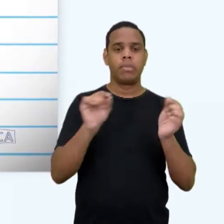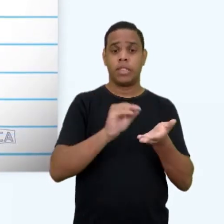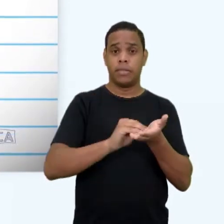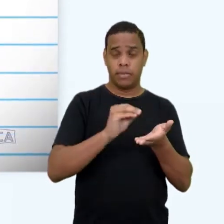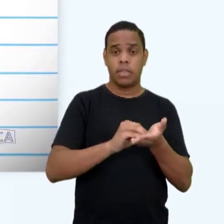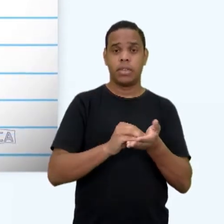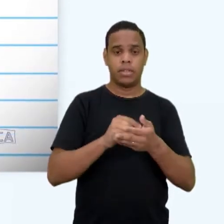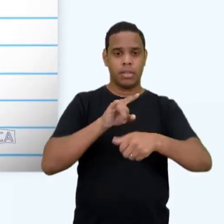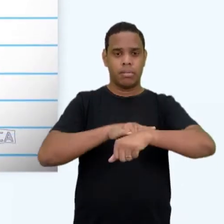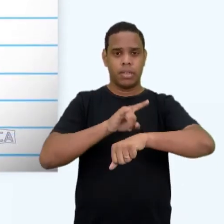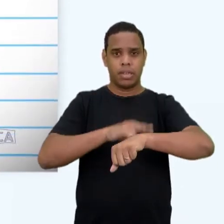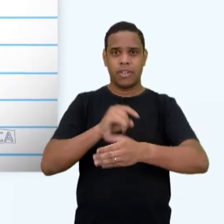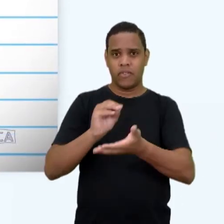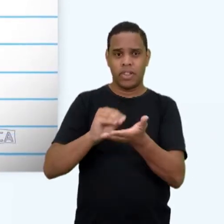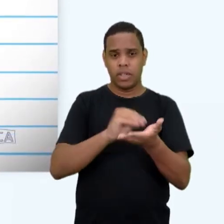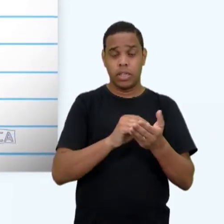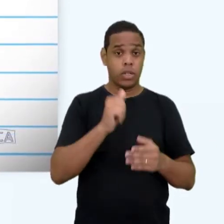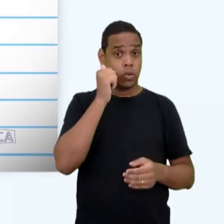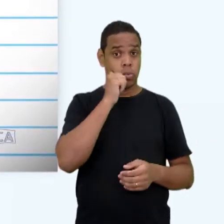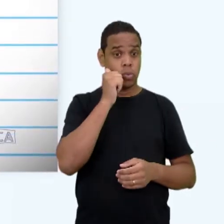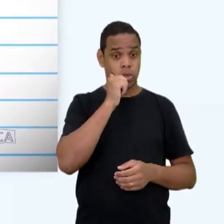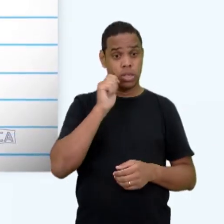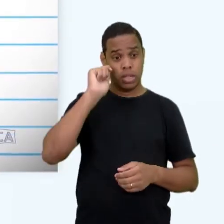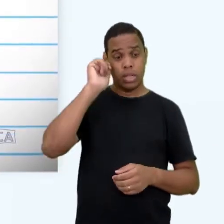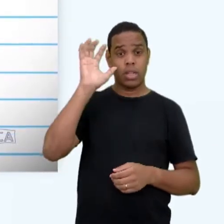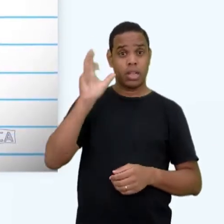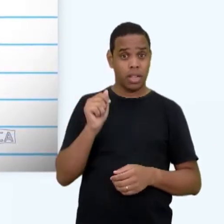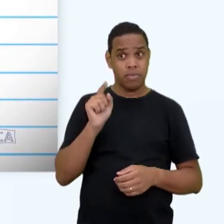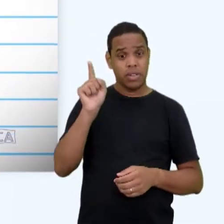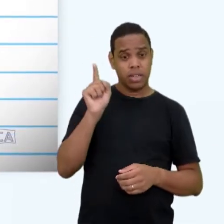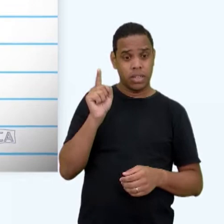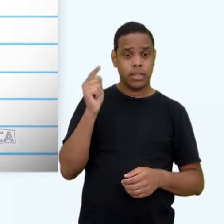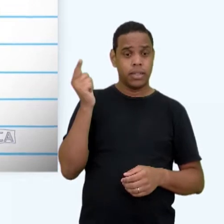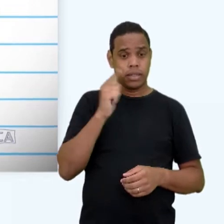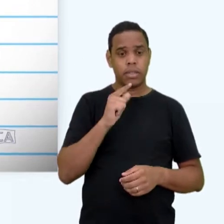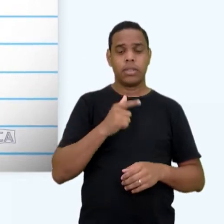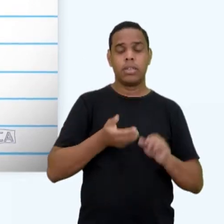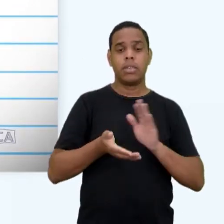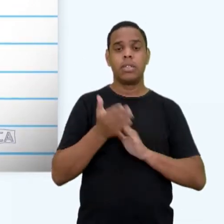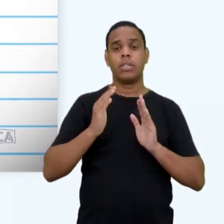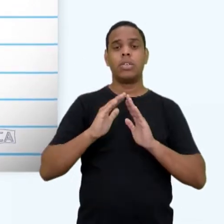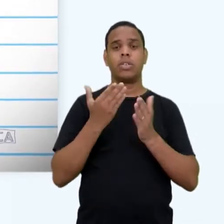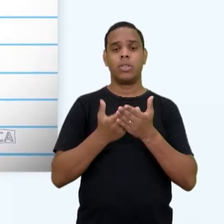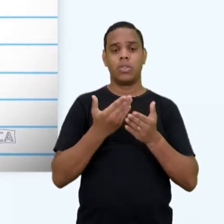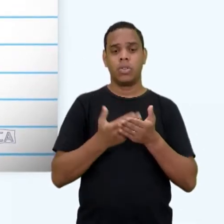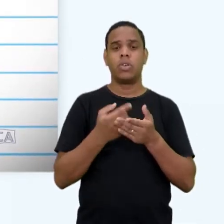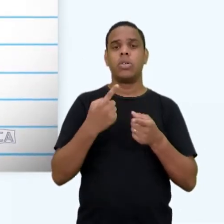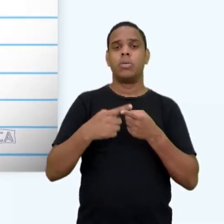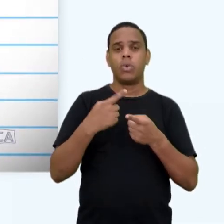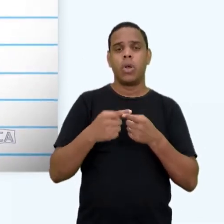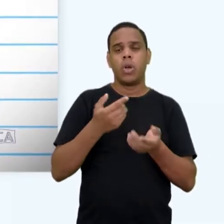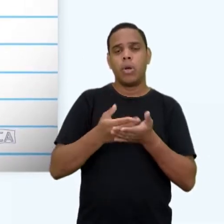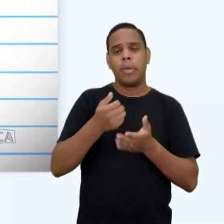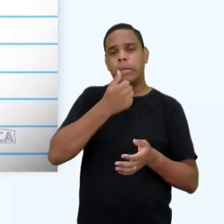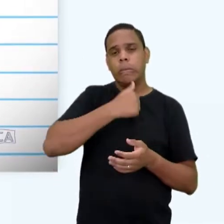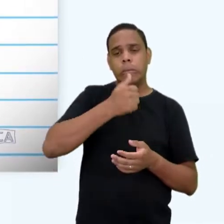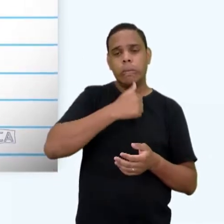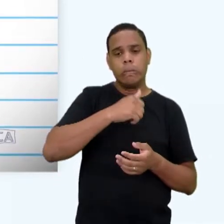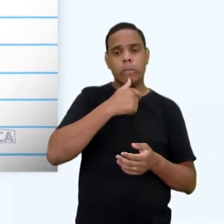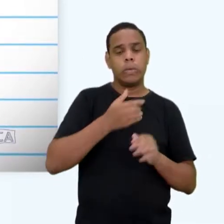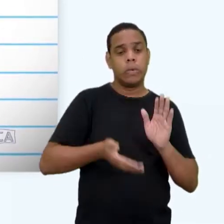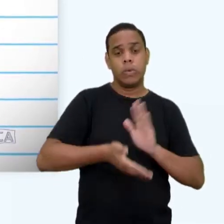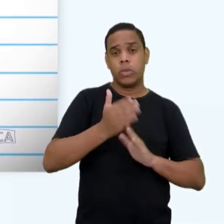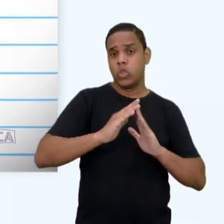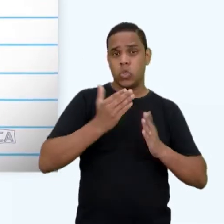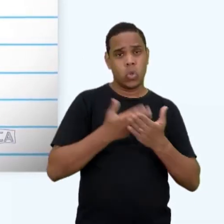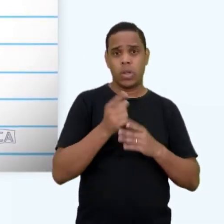de banheiros, por exemplo, muitas meninas na África subsaariana abandonam a escola na puberdade quando começam a menstruar. E não precisa